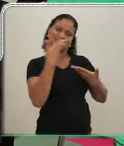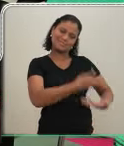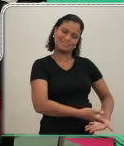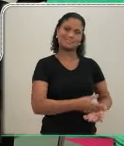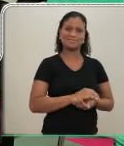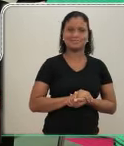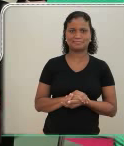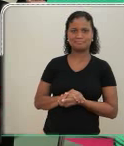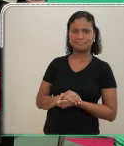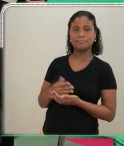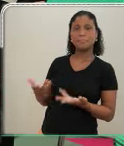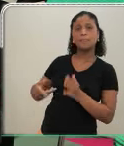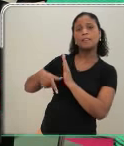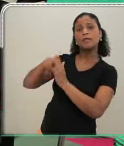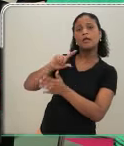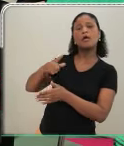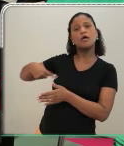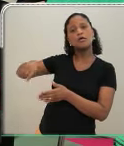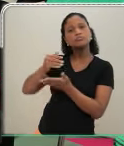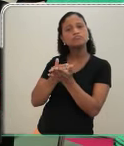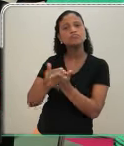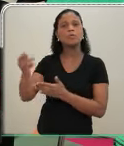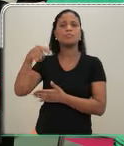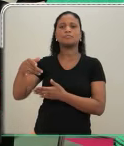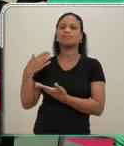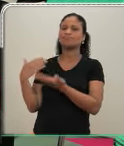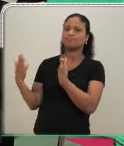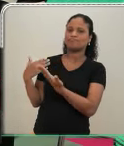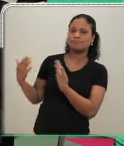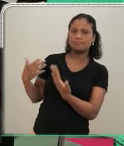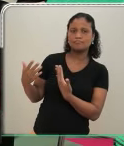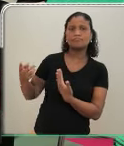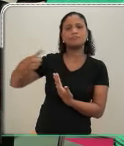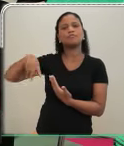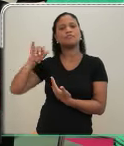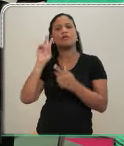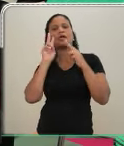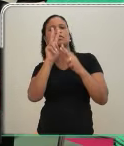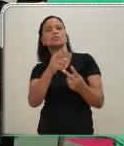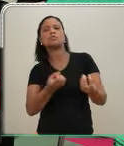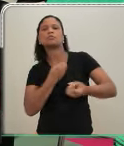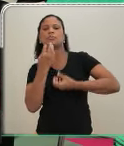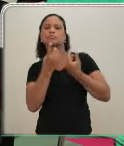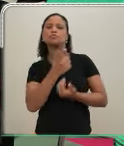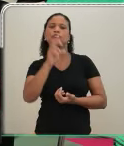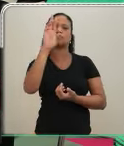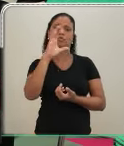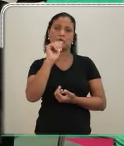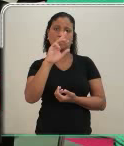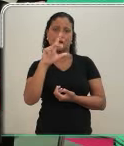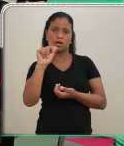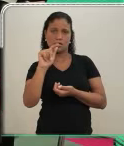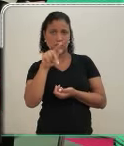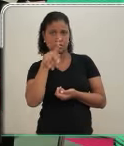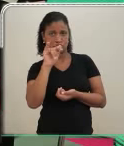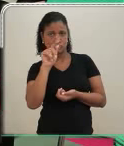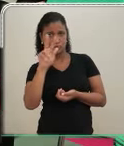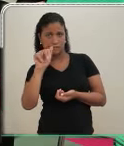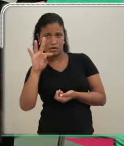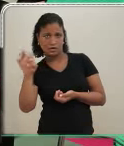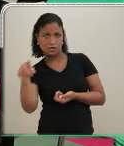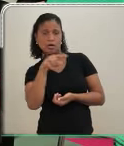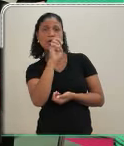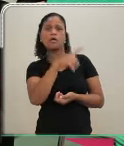esse nosso bate-papo, a gente vai assistir um depoimento da doutora Carla Scovati, que é neurologista infantil, que vai explicar um pouquinho pra gente o que é